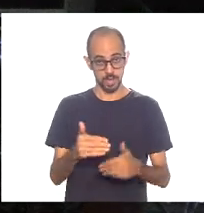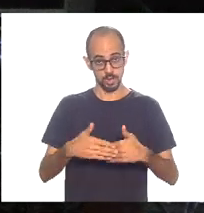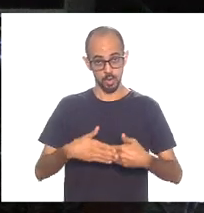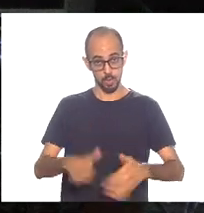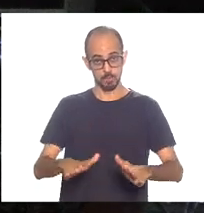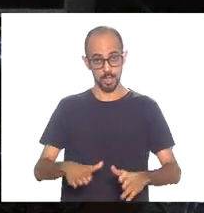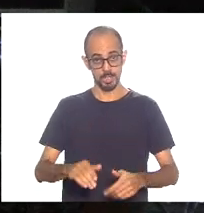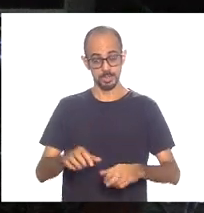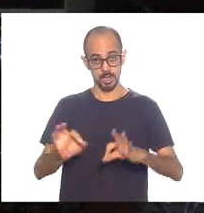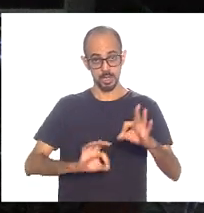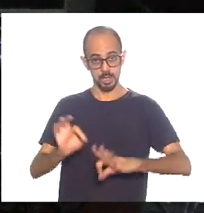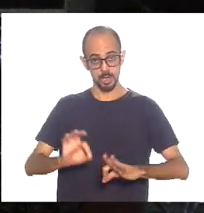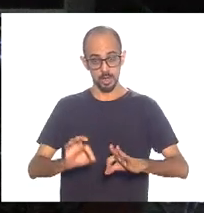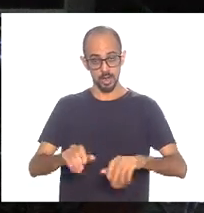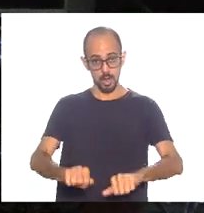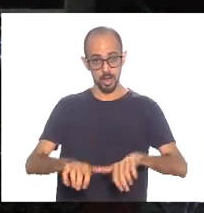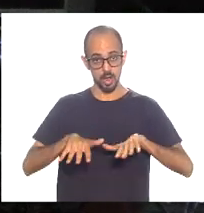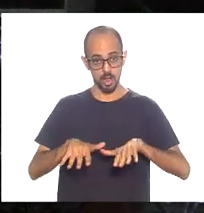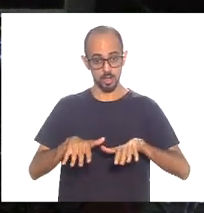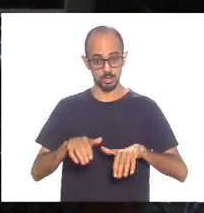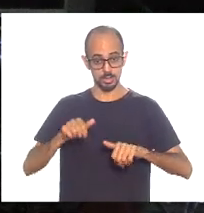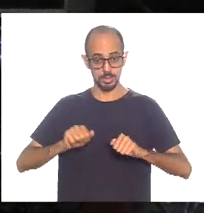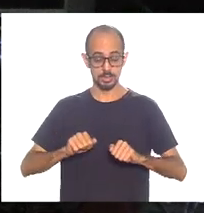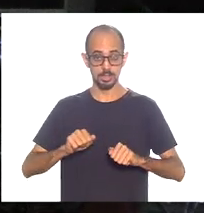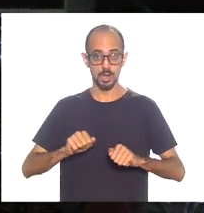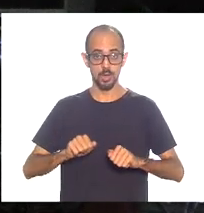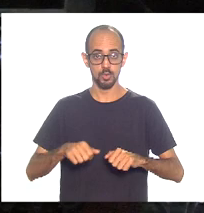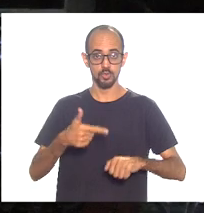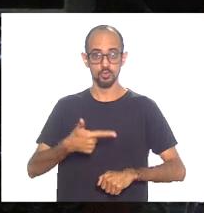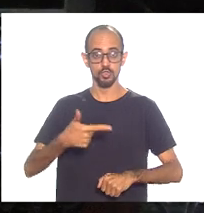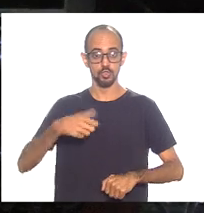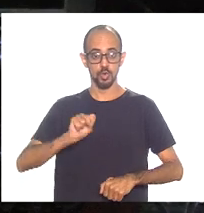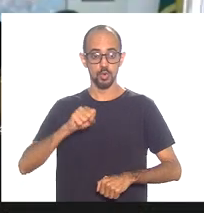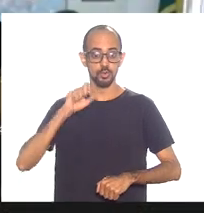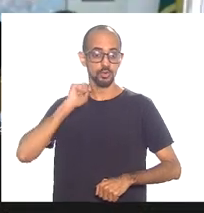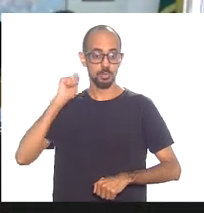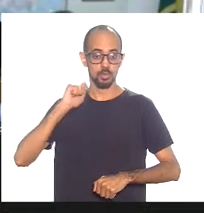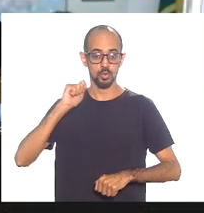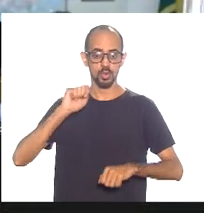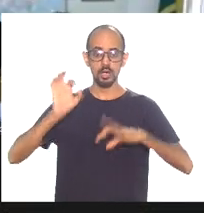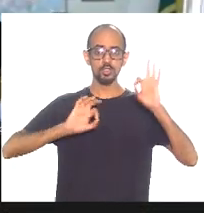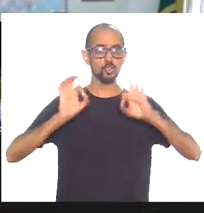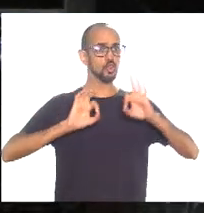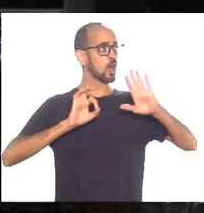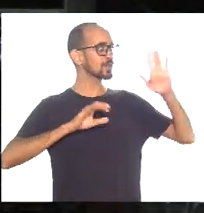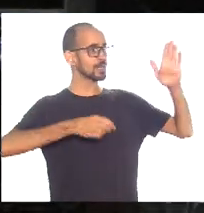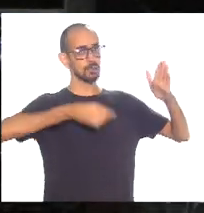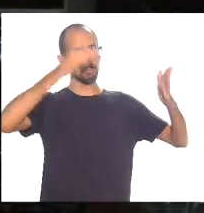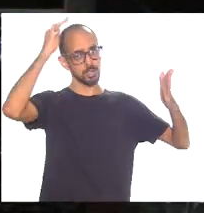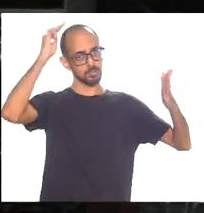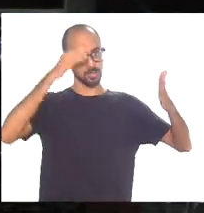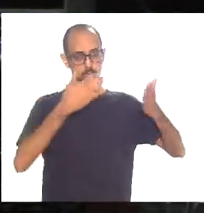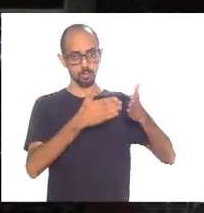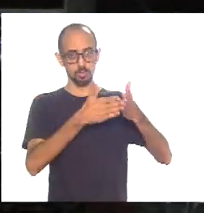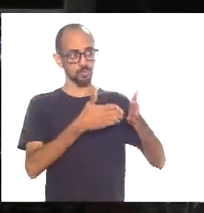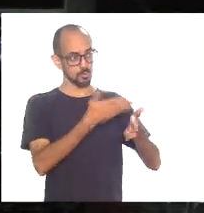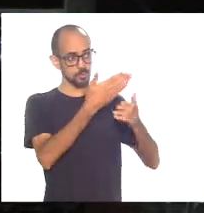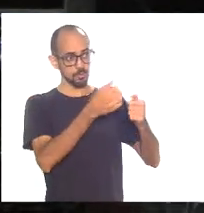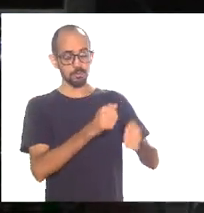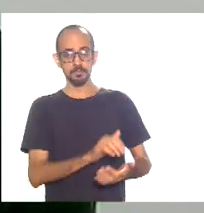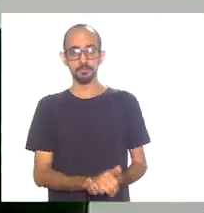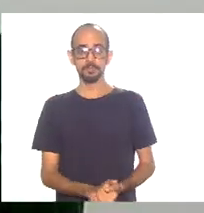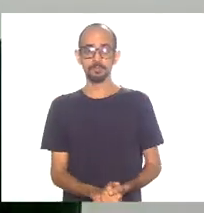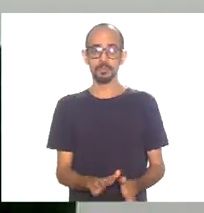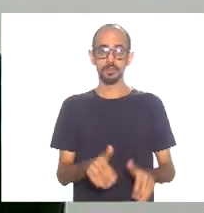primeira sessão extraordinária do dia 28 de abril de 21. Questão de ordem, presidente. Deputado Márcio Pacheco.